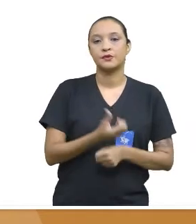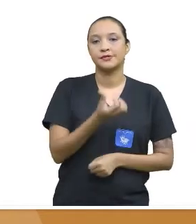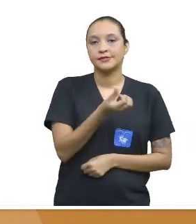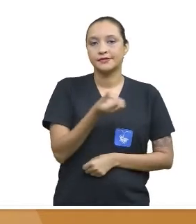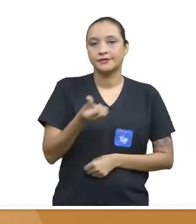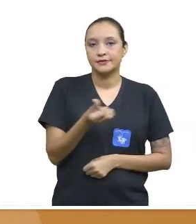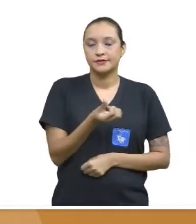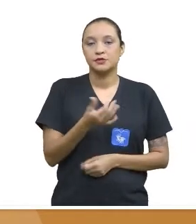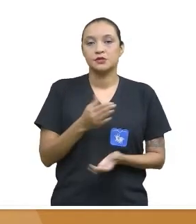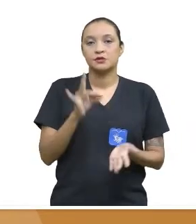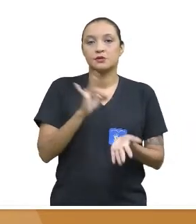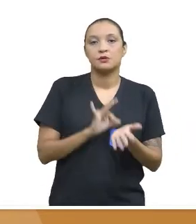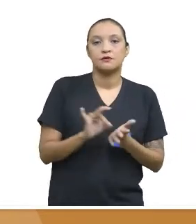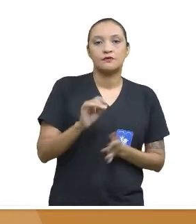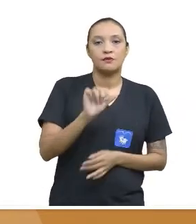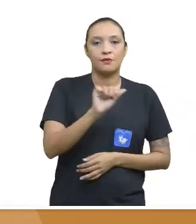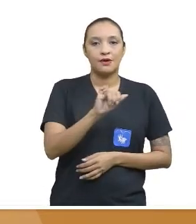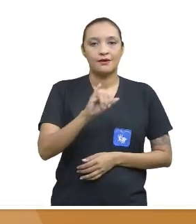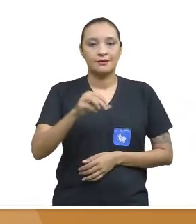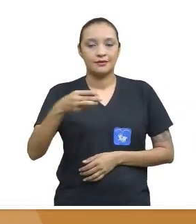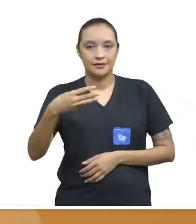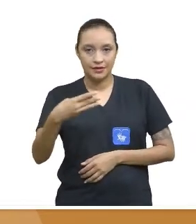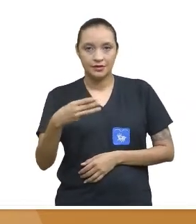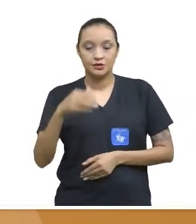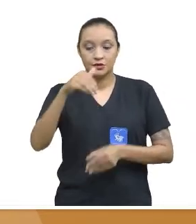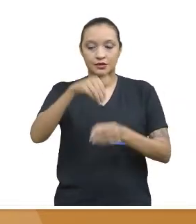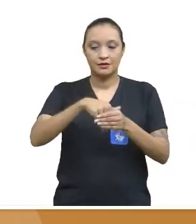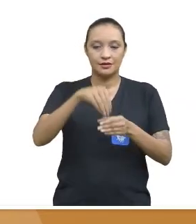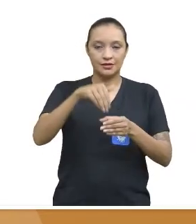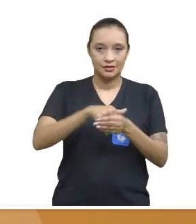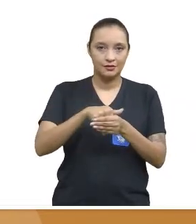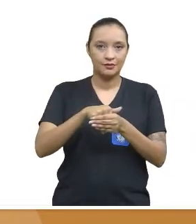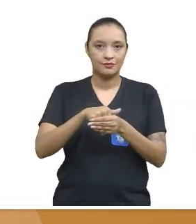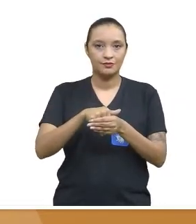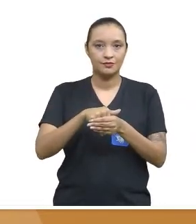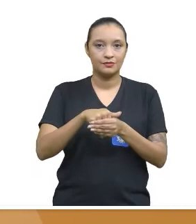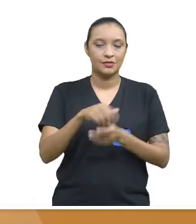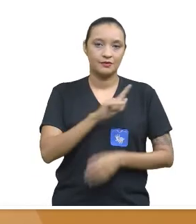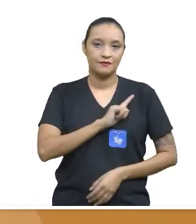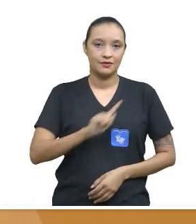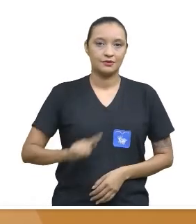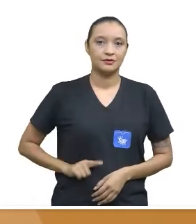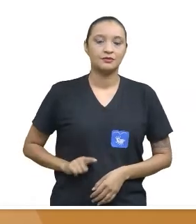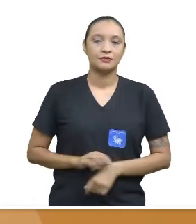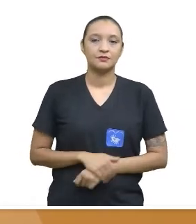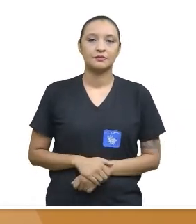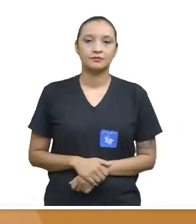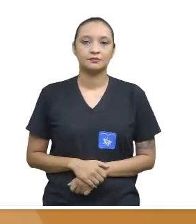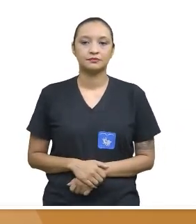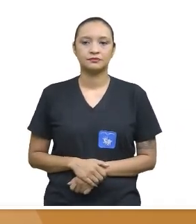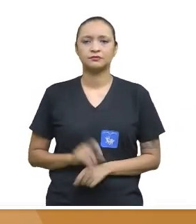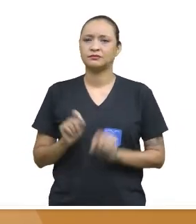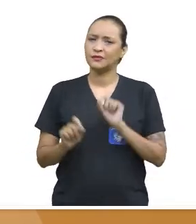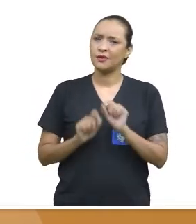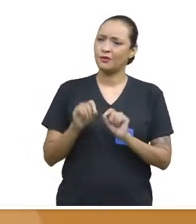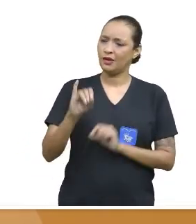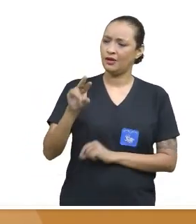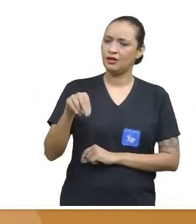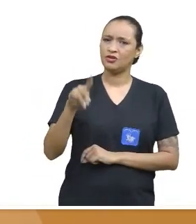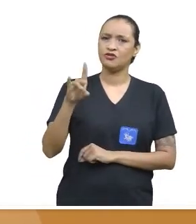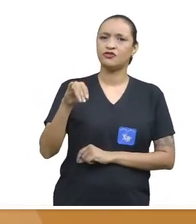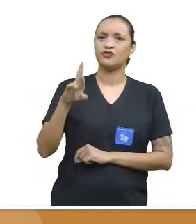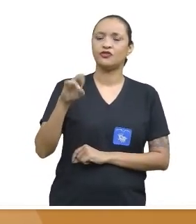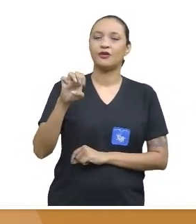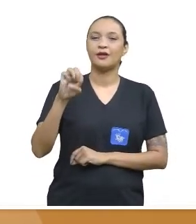o AI-3, que marcava as eleições indiretas para governador. Foi o que eu acabei de citar, né? O que é isso indiretas, professora?